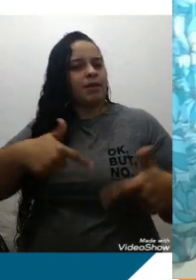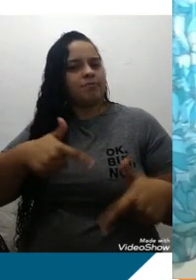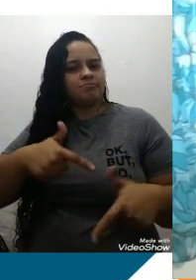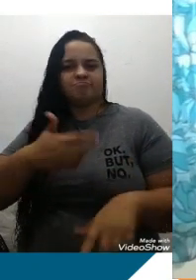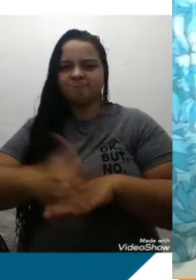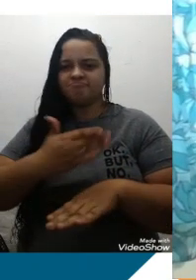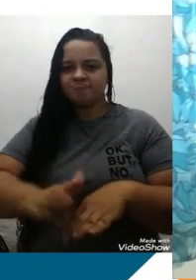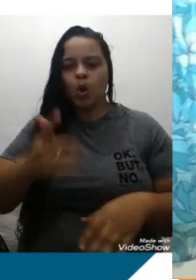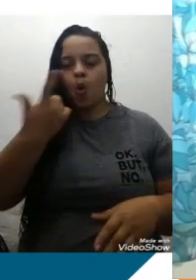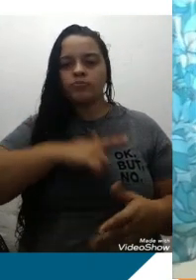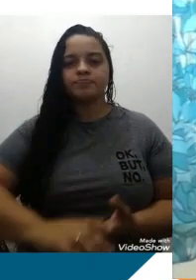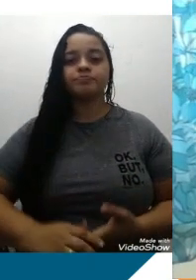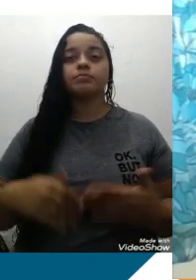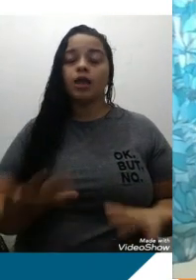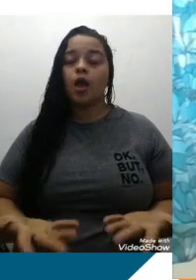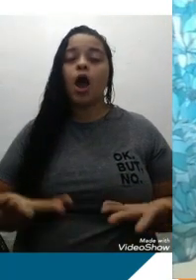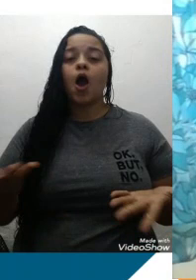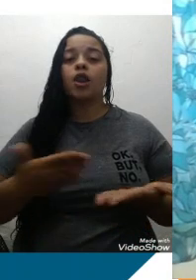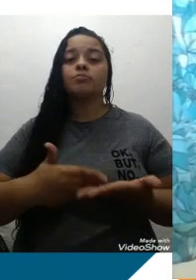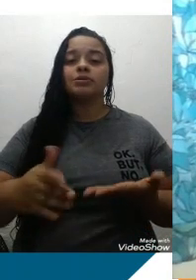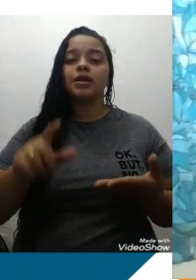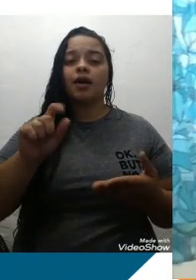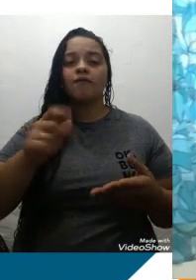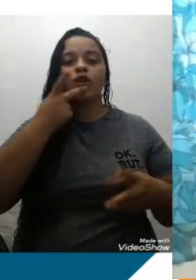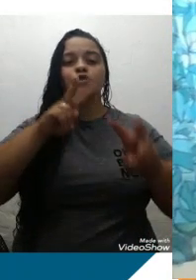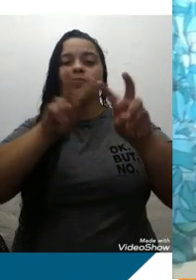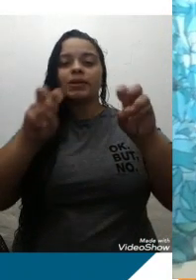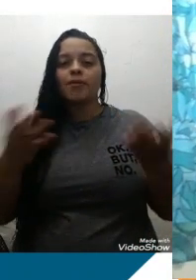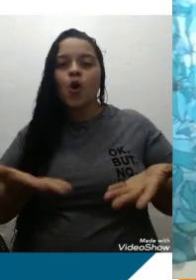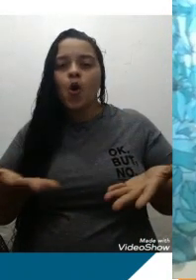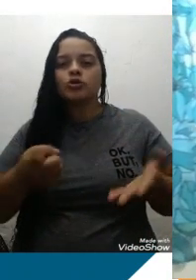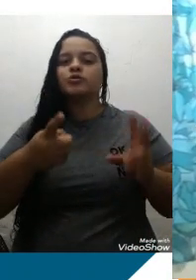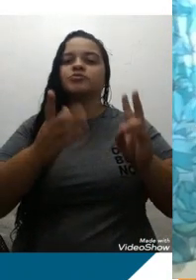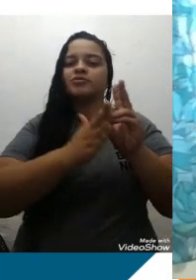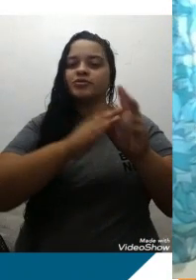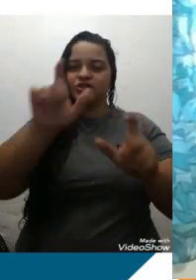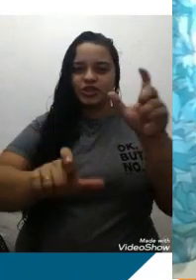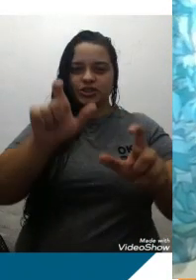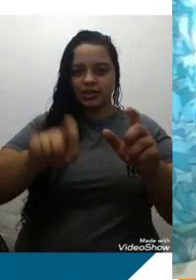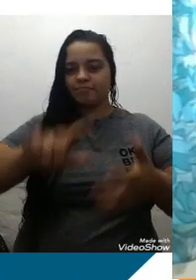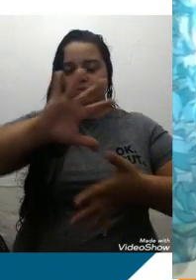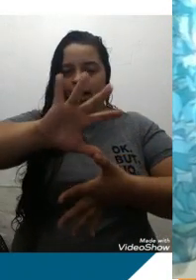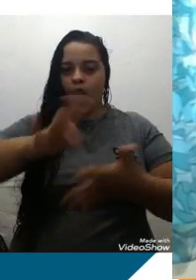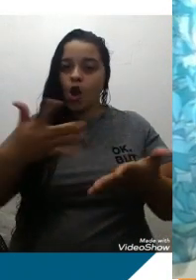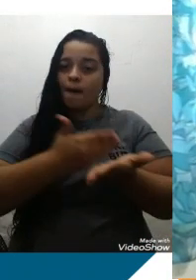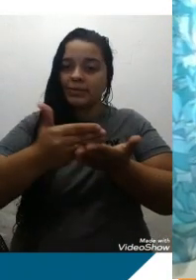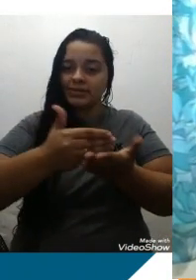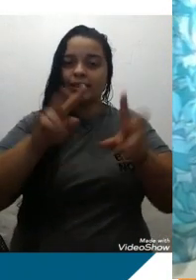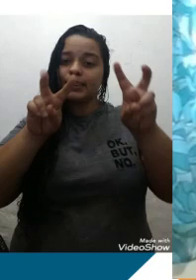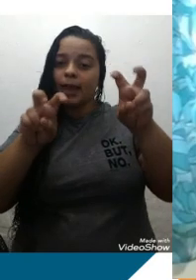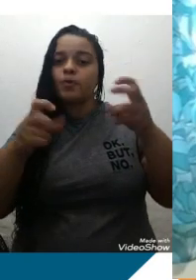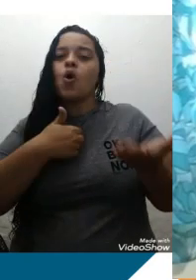pouco mais sobre o tema dessa videoaula, que são os povos indígenas do continente americano. Eu queria começar perguntando